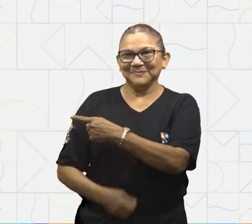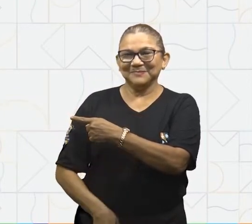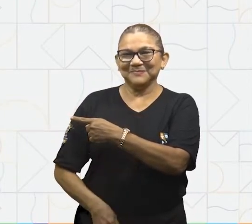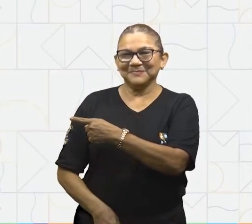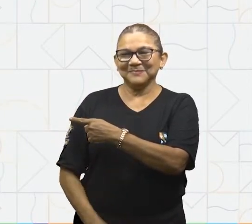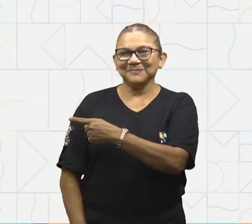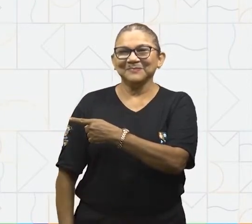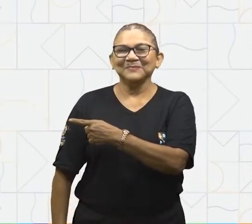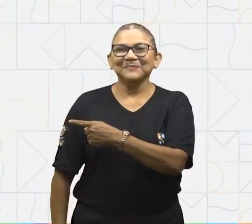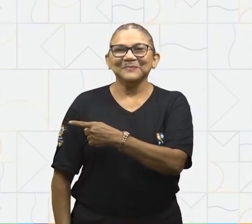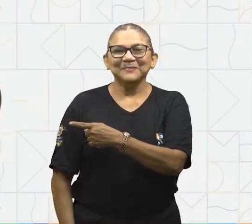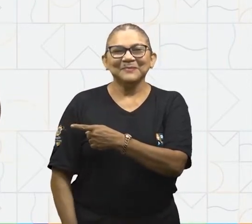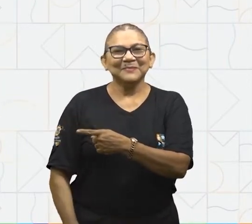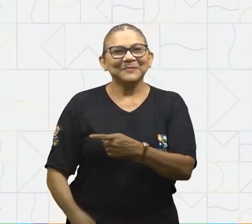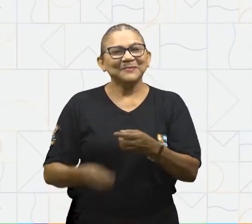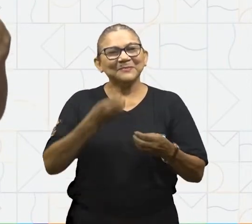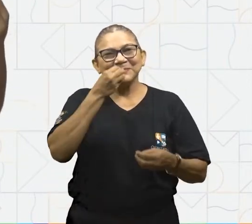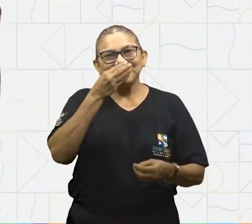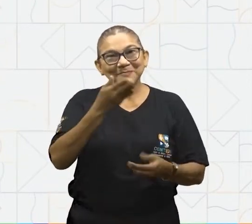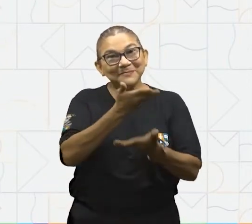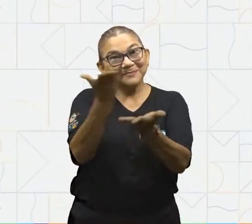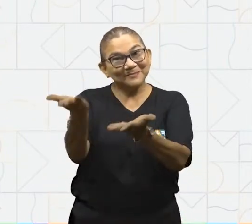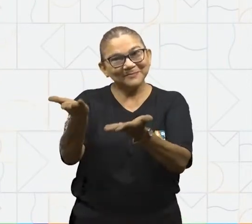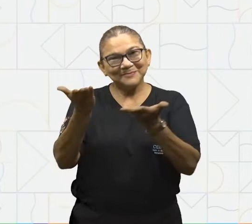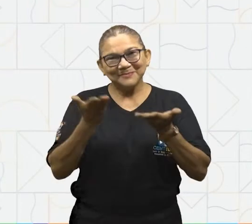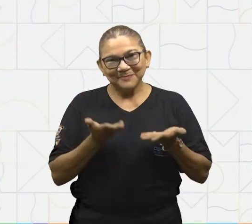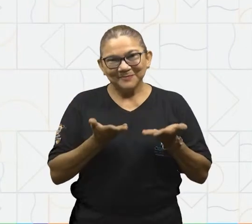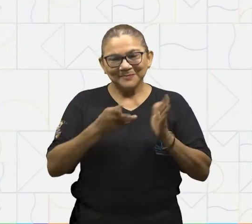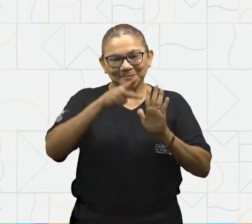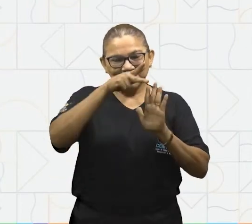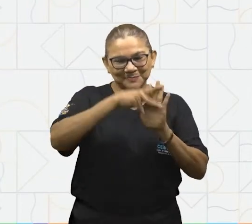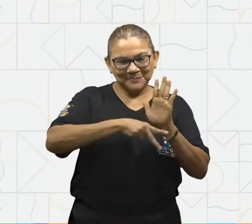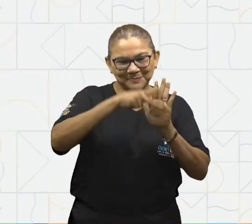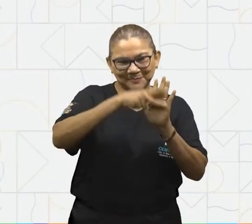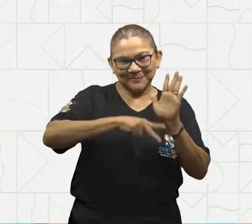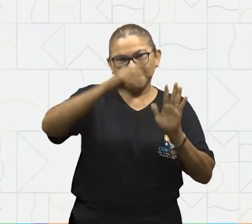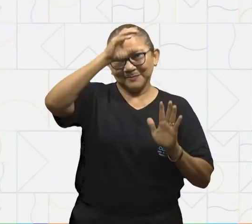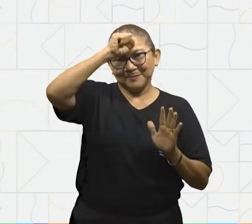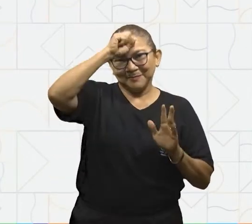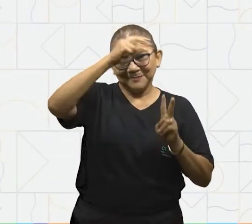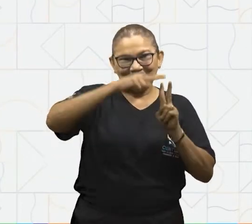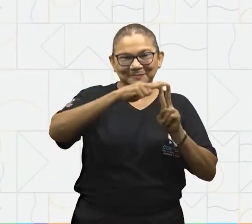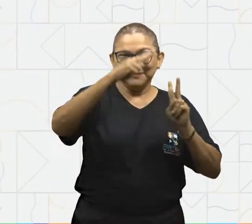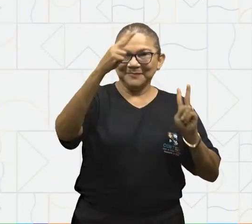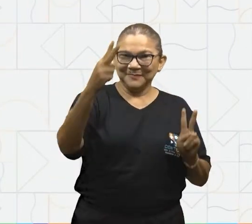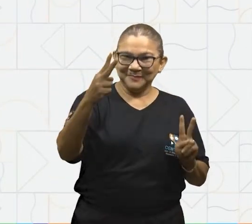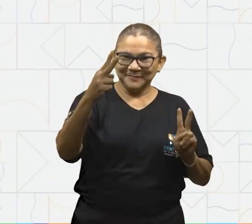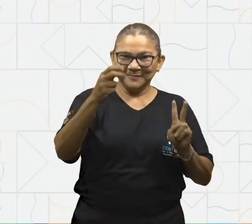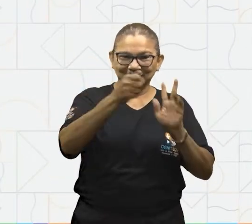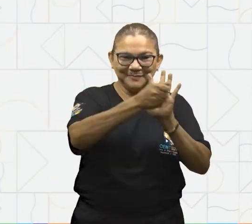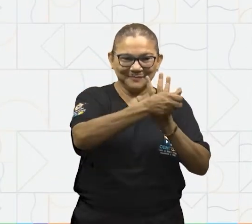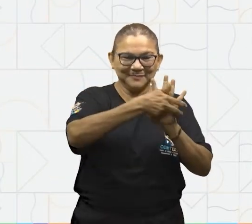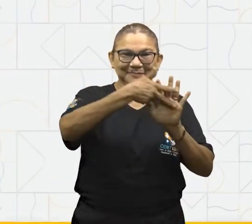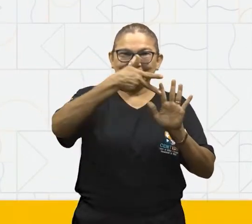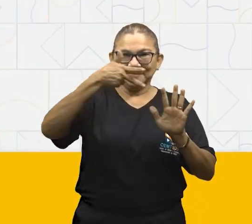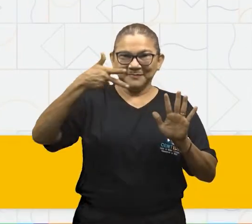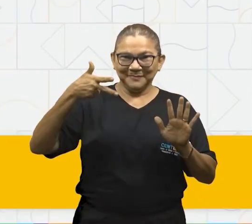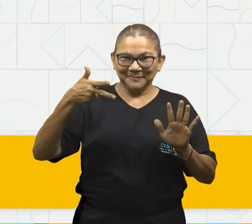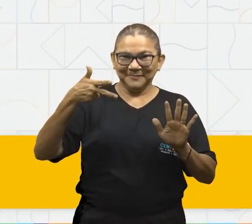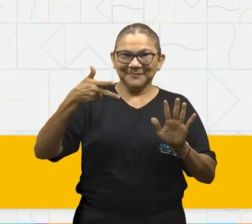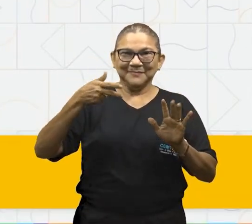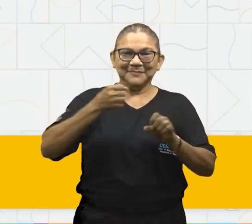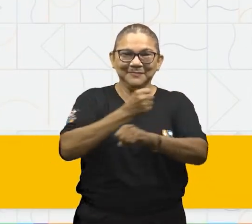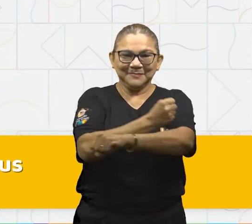surda é... Muito bem-vindo ao projeto Aprender Além da Escola, um projeto